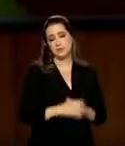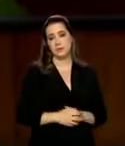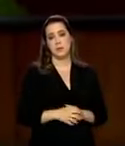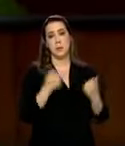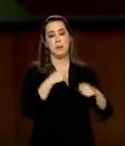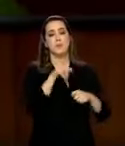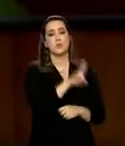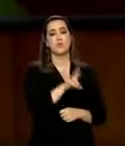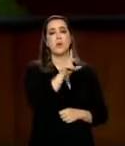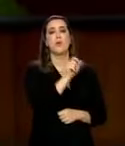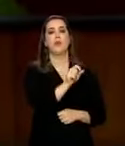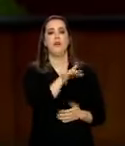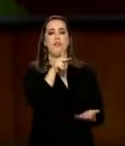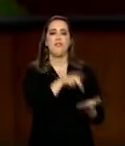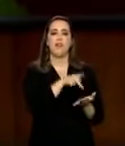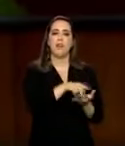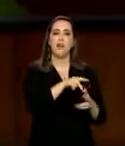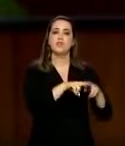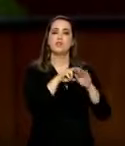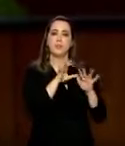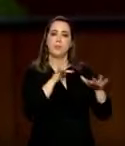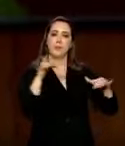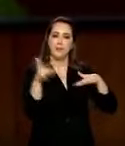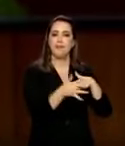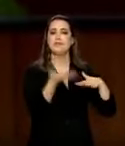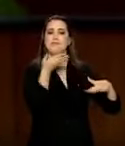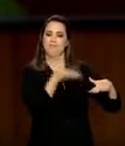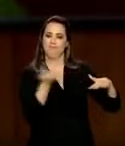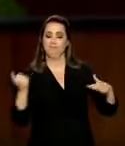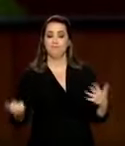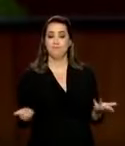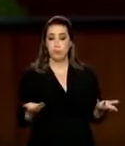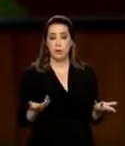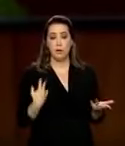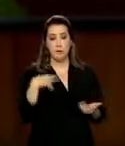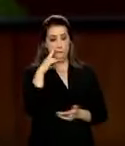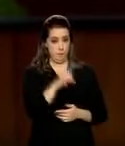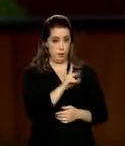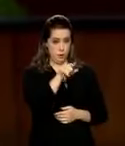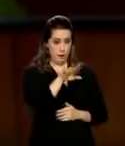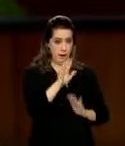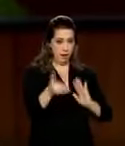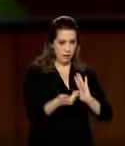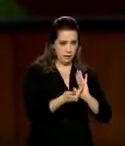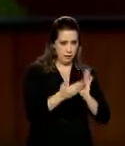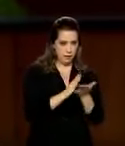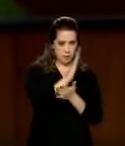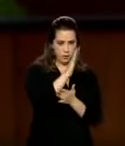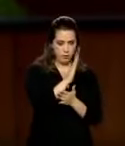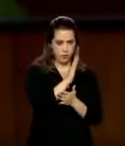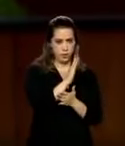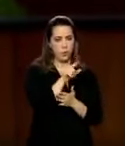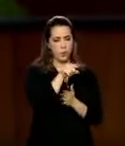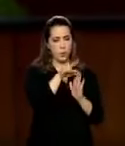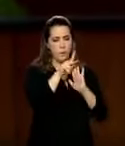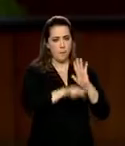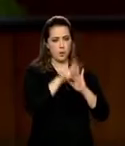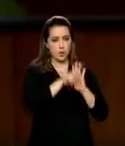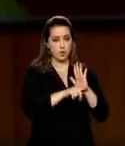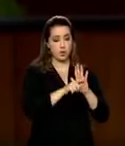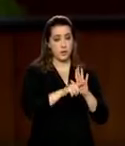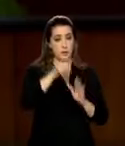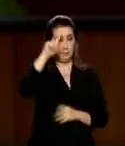através das mídias sociais. E você pode ver, há pouco tempo, aprovaram um projeto na Câmara de iniciativa de um parlamentar, obrigando a